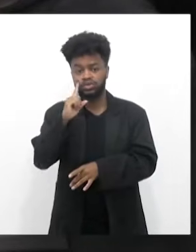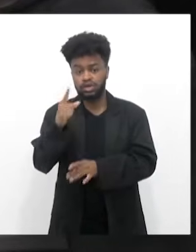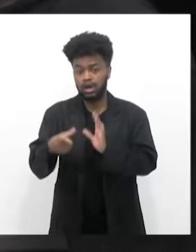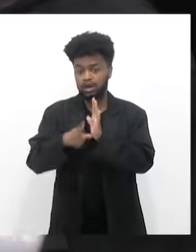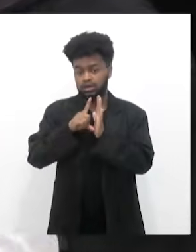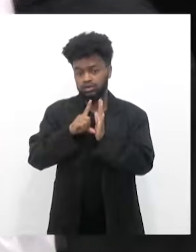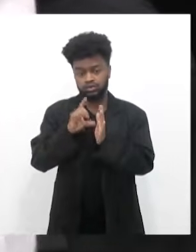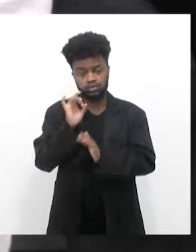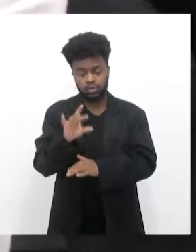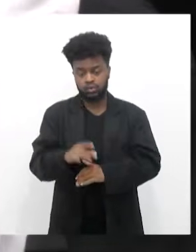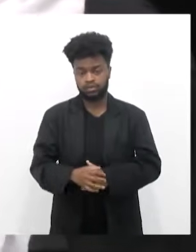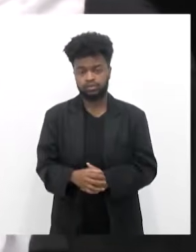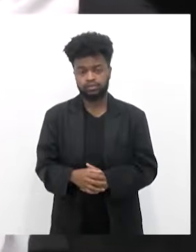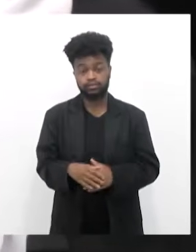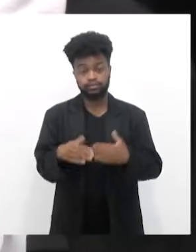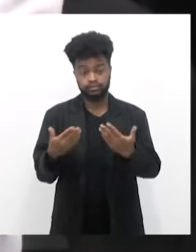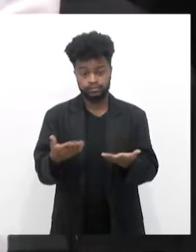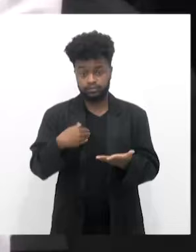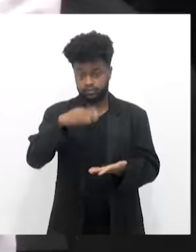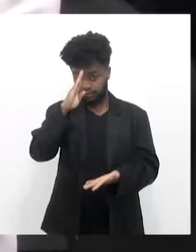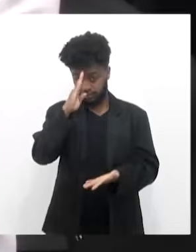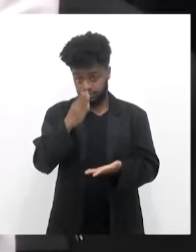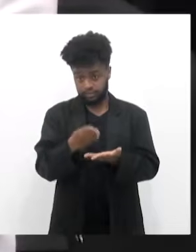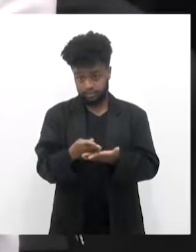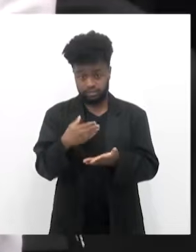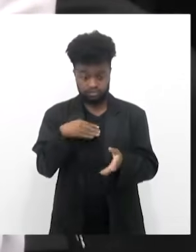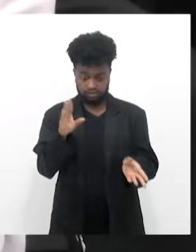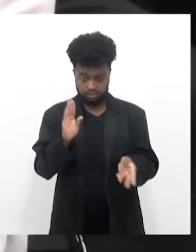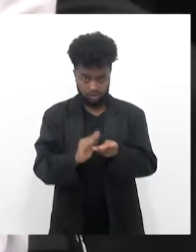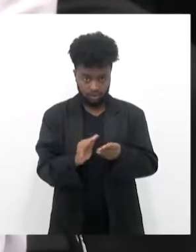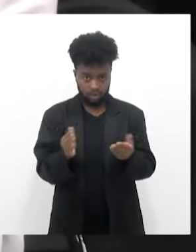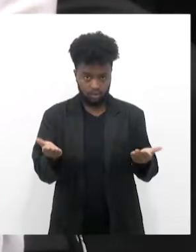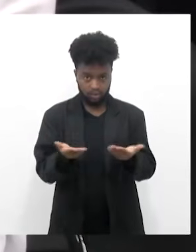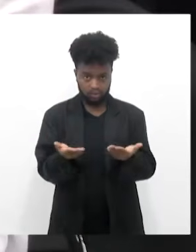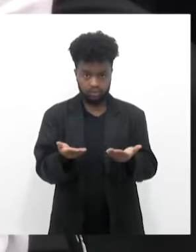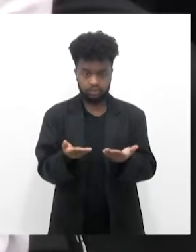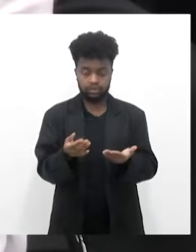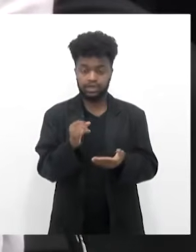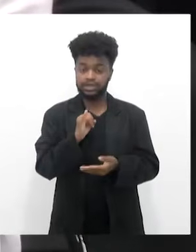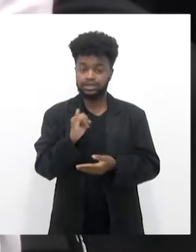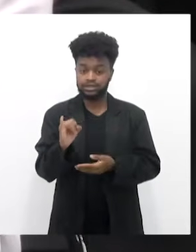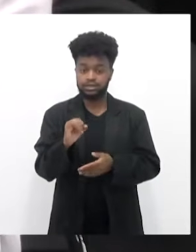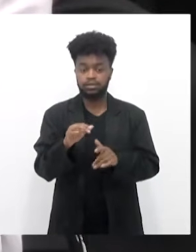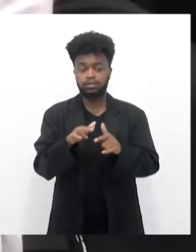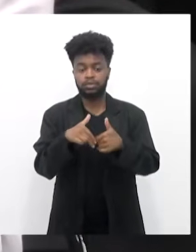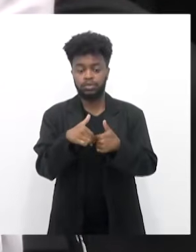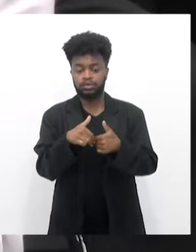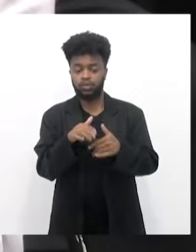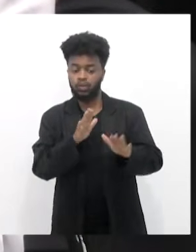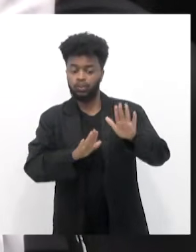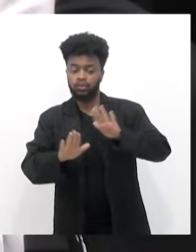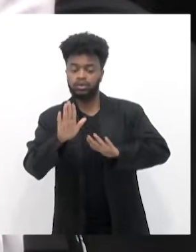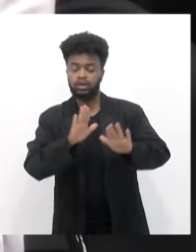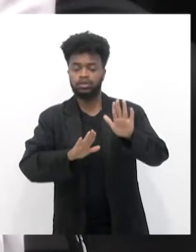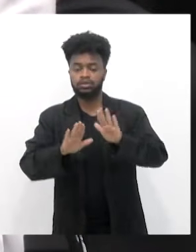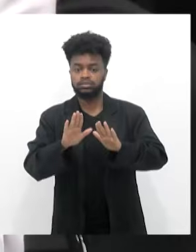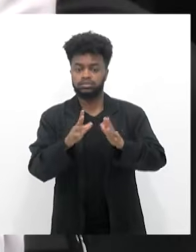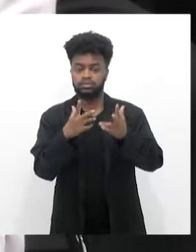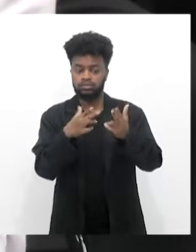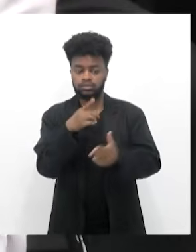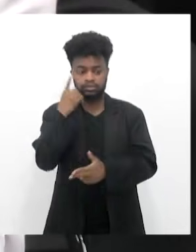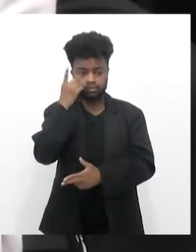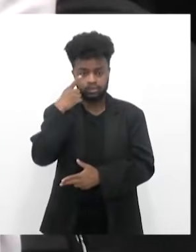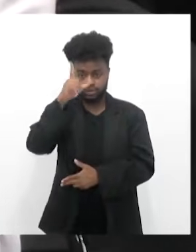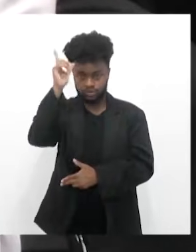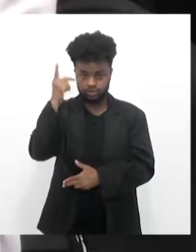antes. Então, eu acho que, e concluo, seja pelo princípio da precaução que o deputado Luiz